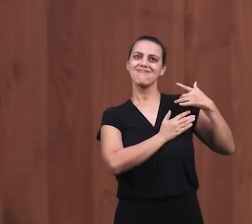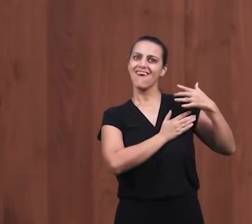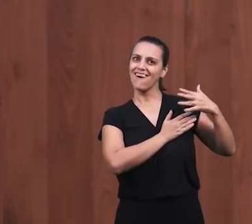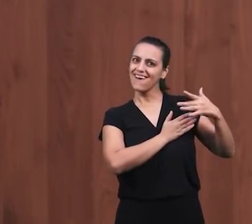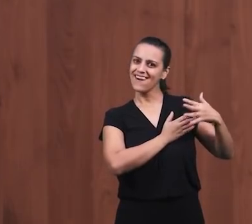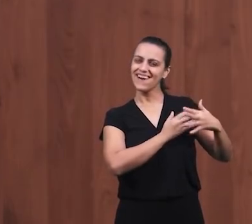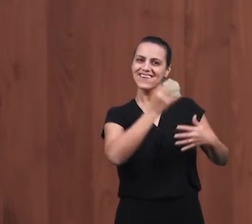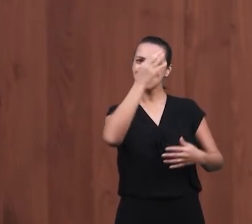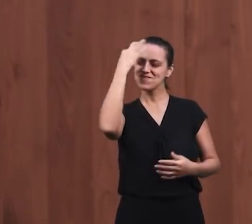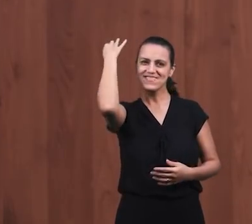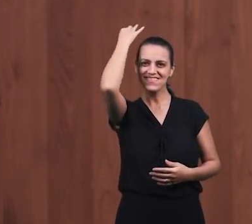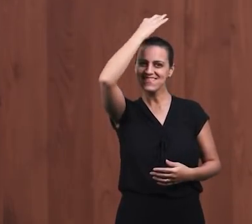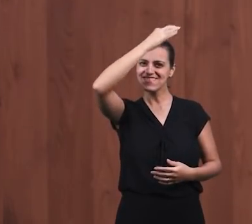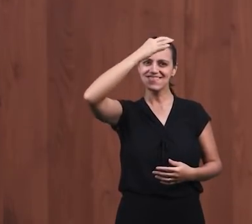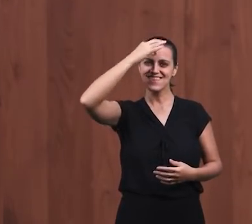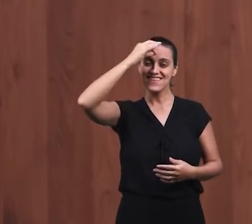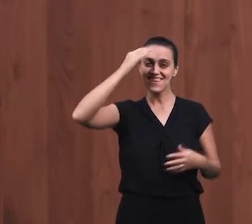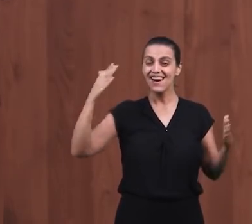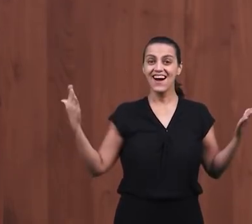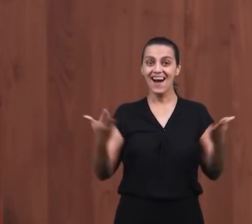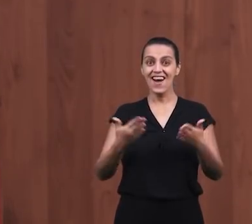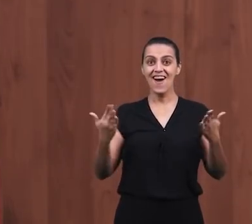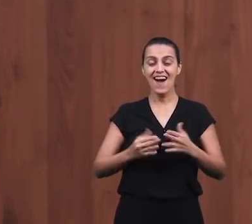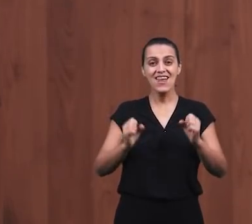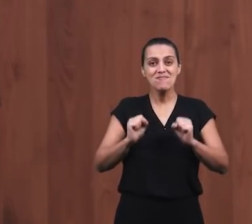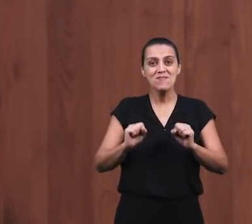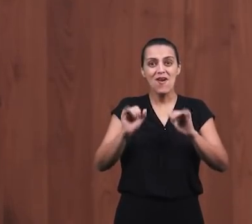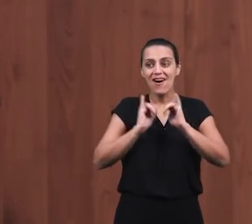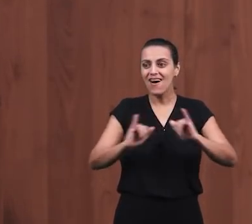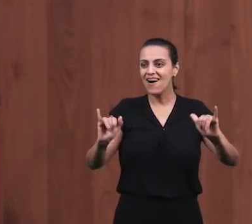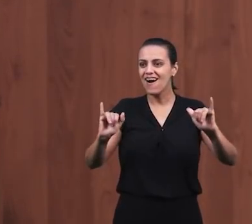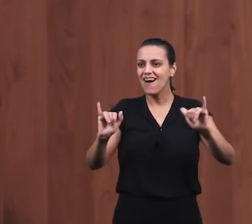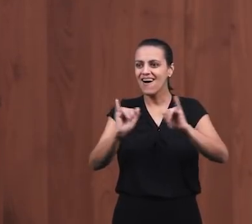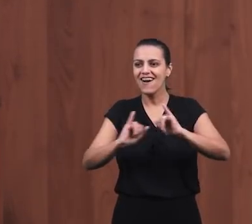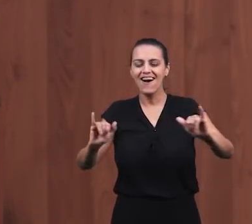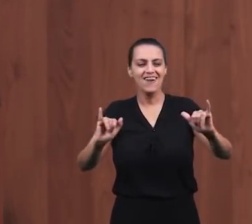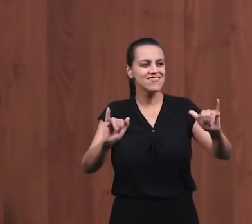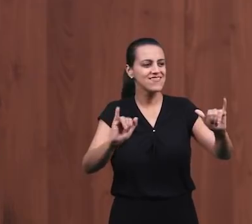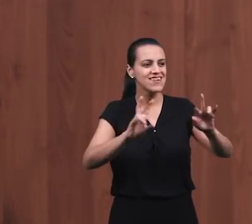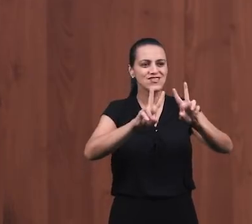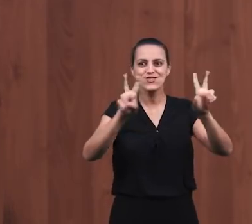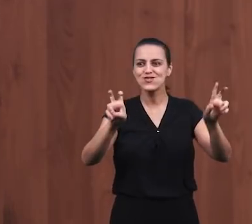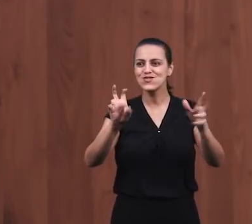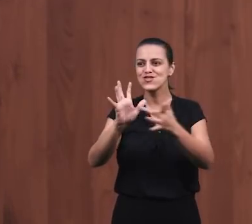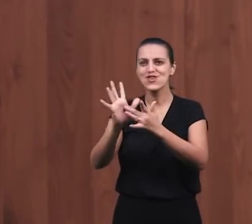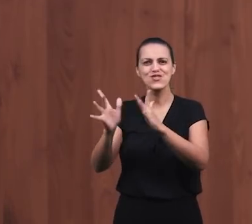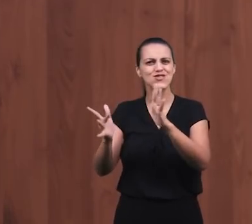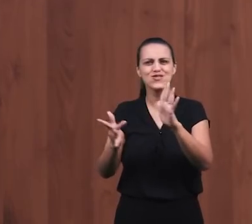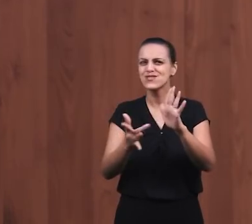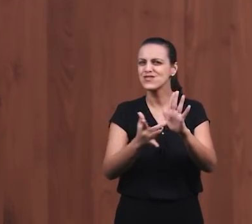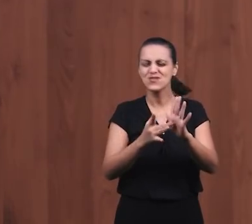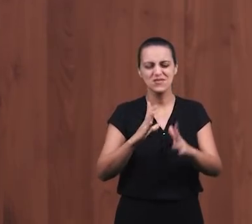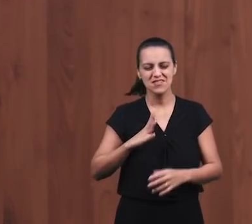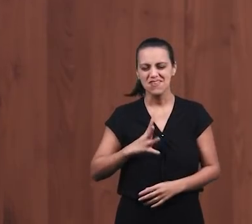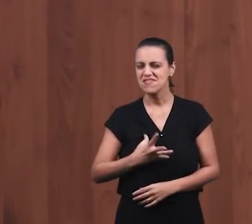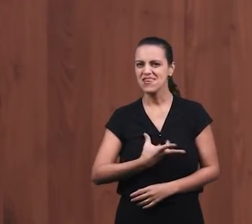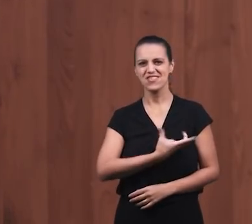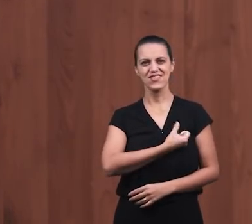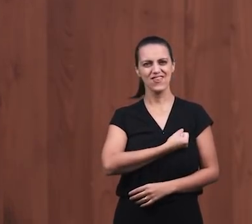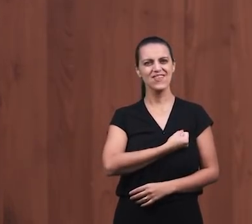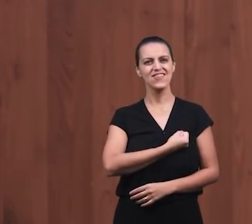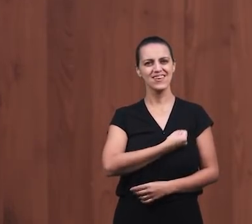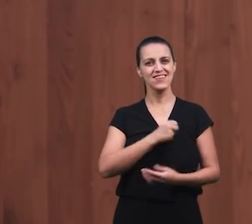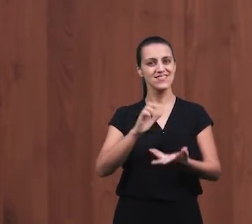Santo. Agora Saulo poderia falar do Senhor para as outras pessoas. Poderia falar que Jesus era o único